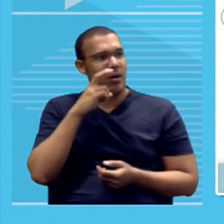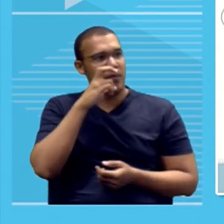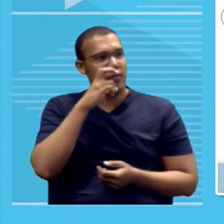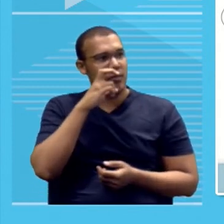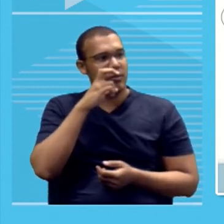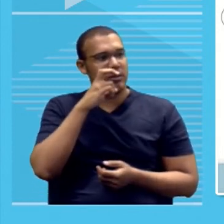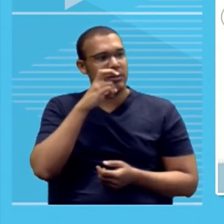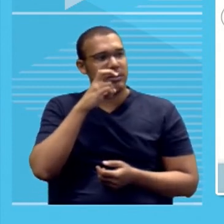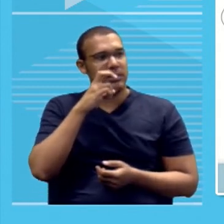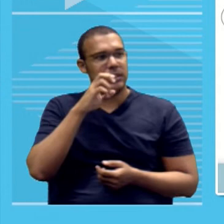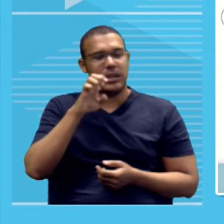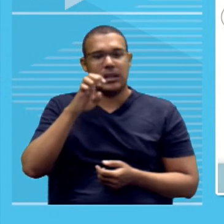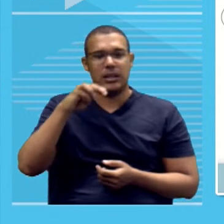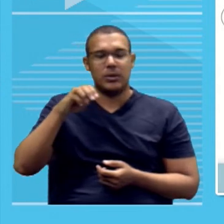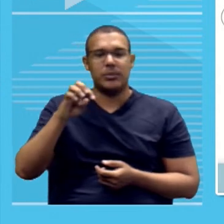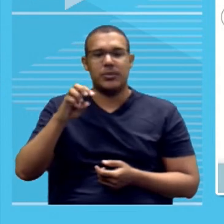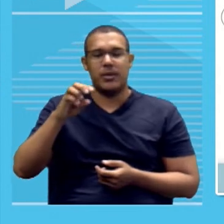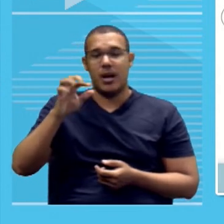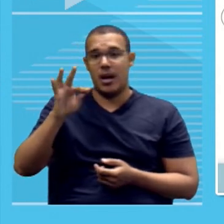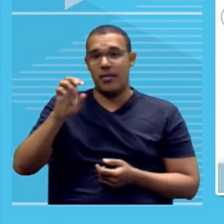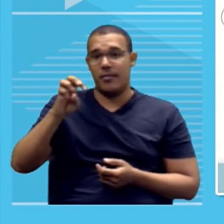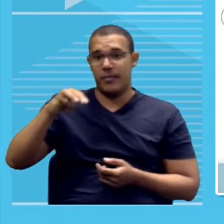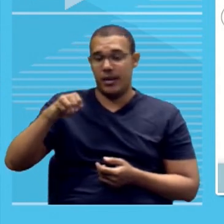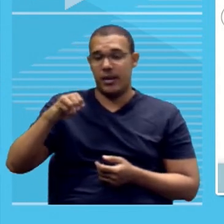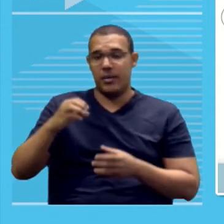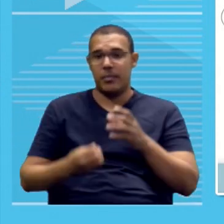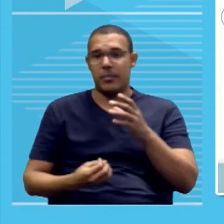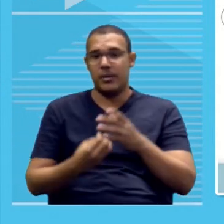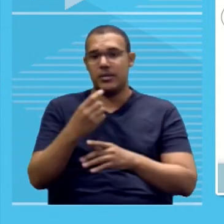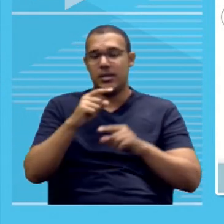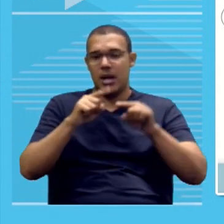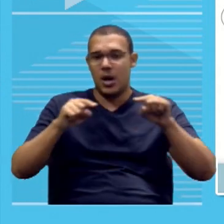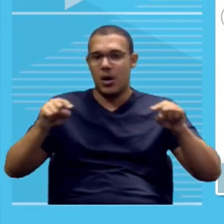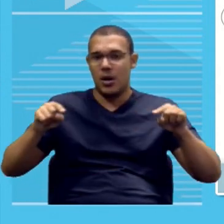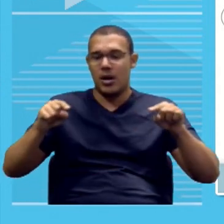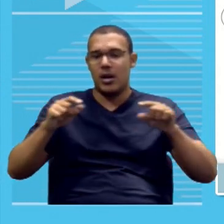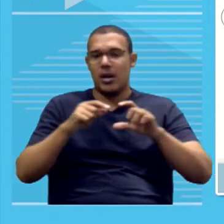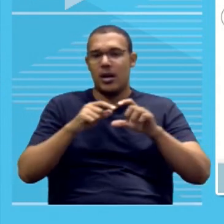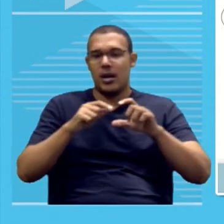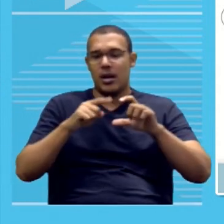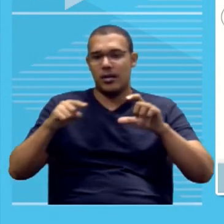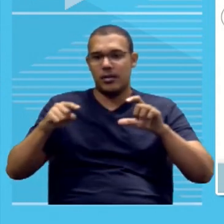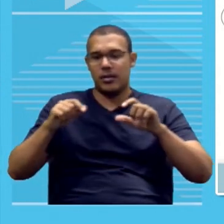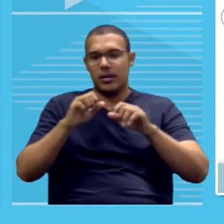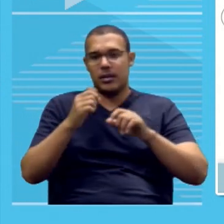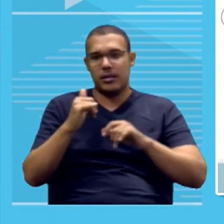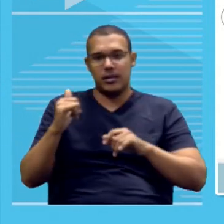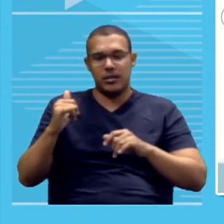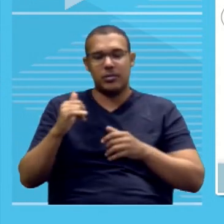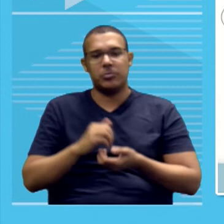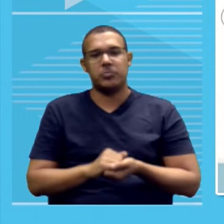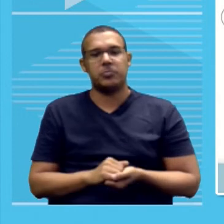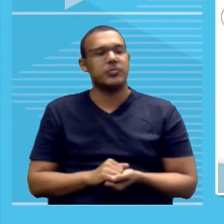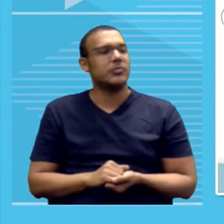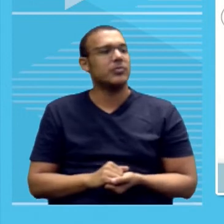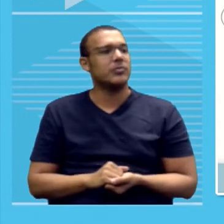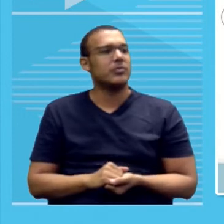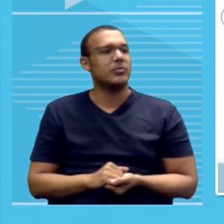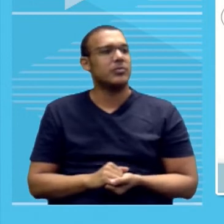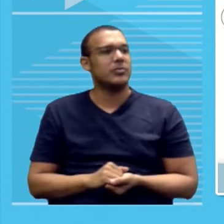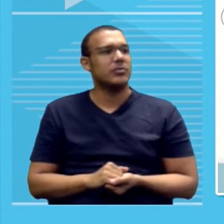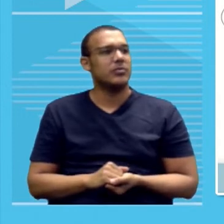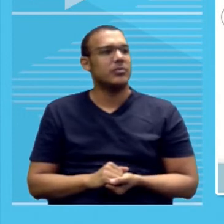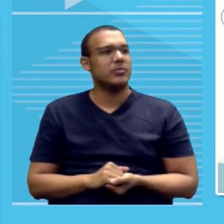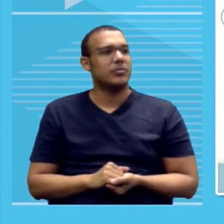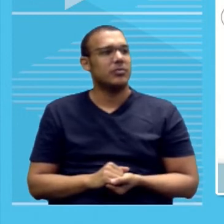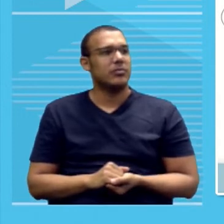sistema funcione, produzindo uma corrente elétrica. Aquela corrente elétrica vai fazer com que algum aparelho funcione. Lembrando